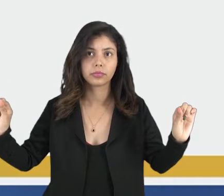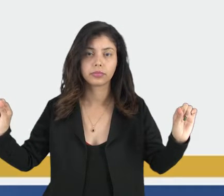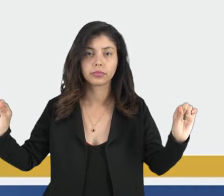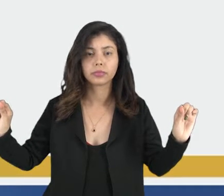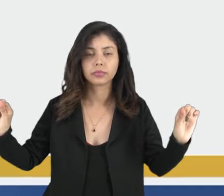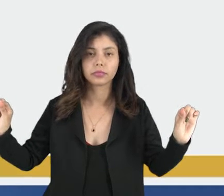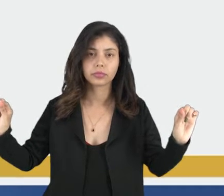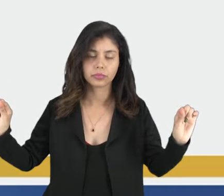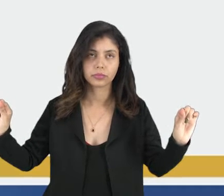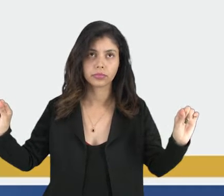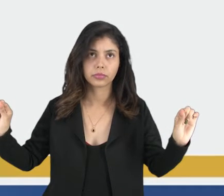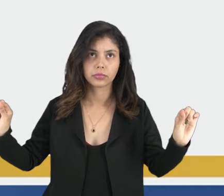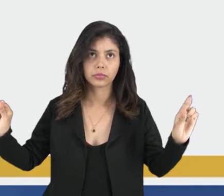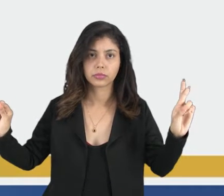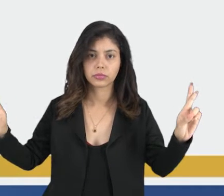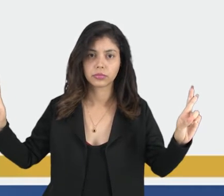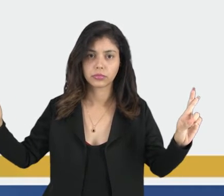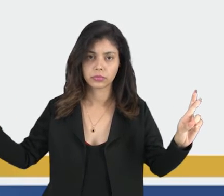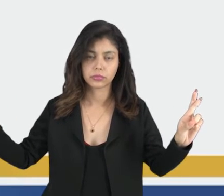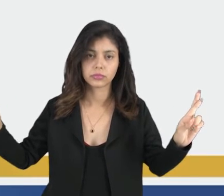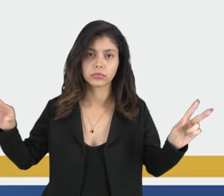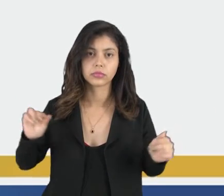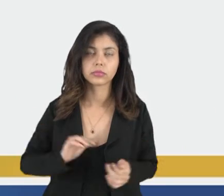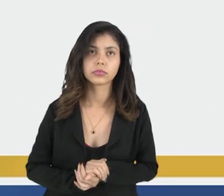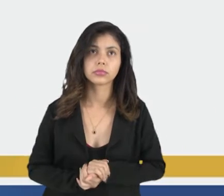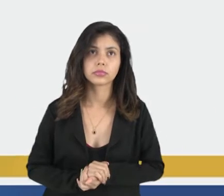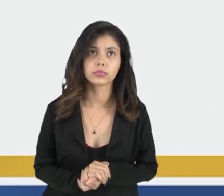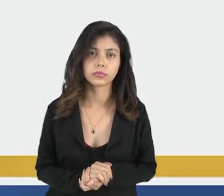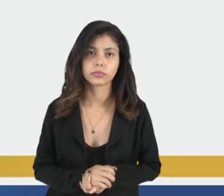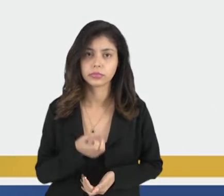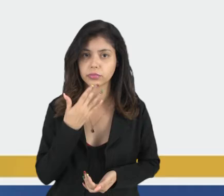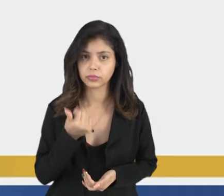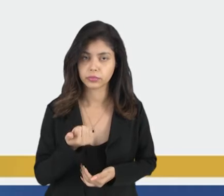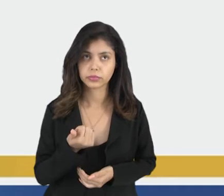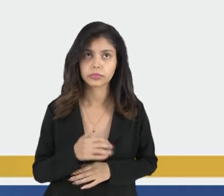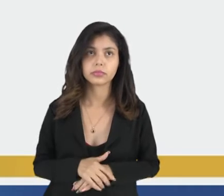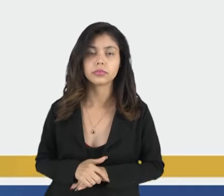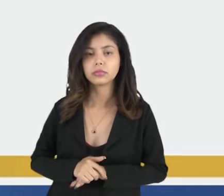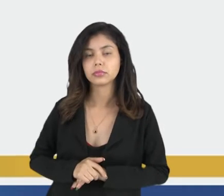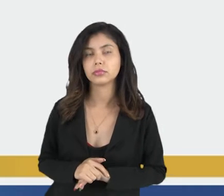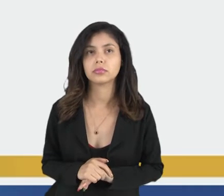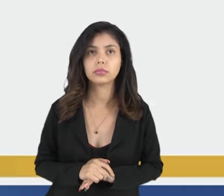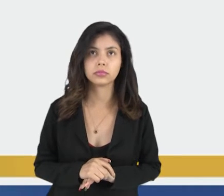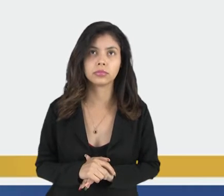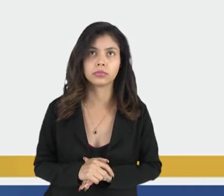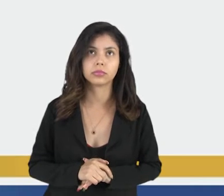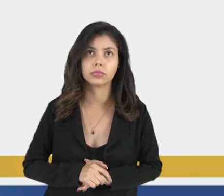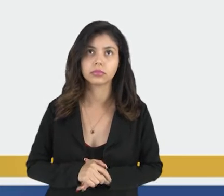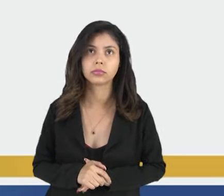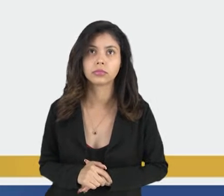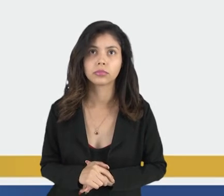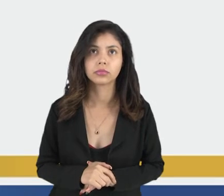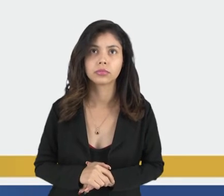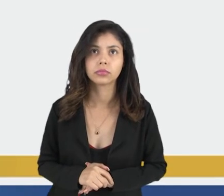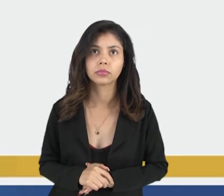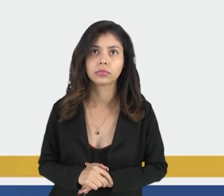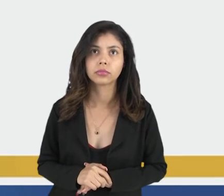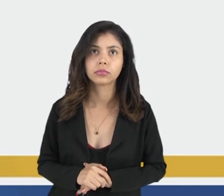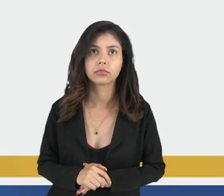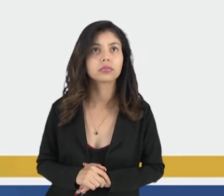R, de outro lado outro, que são os dois raios. Tudo bem? Então vamos lá.